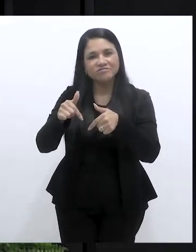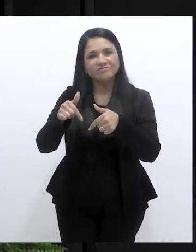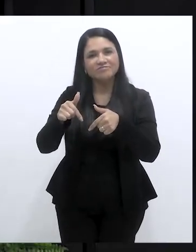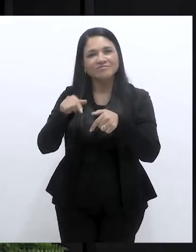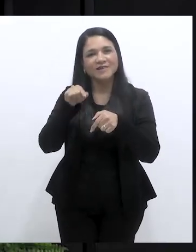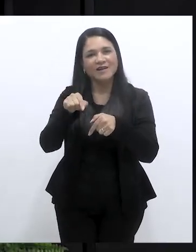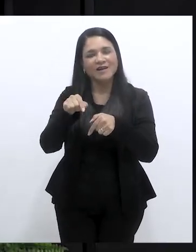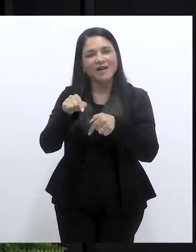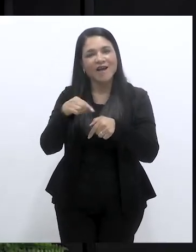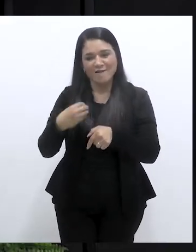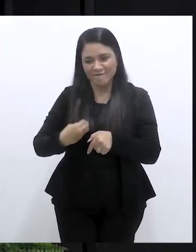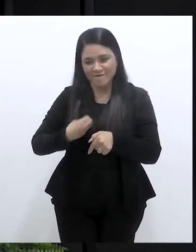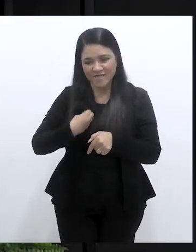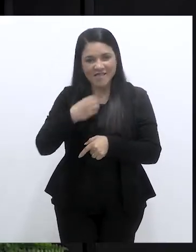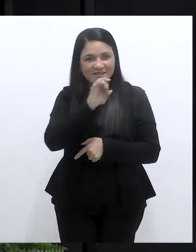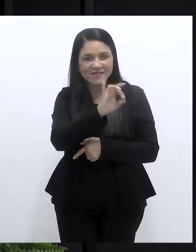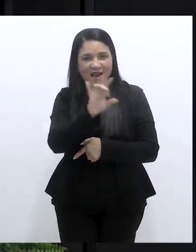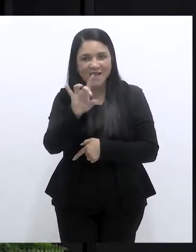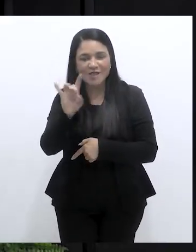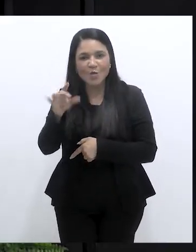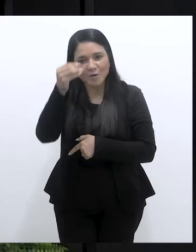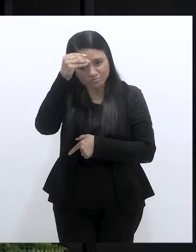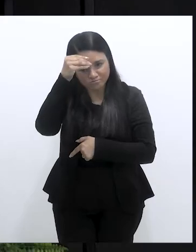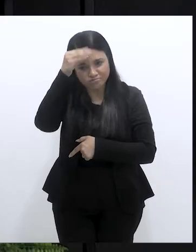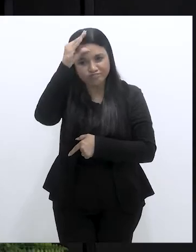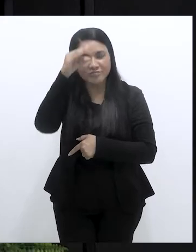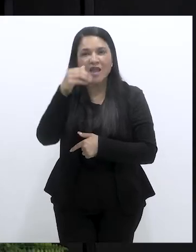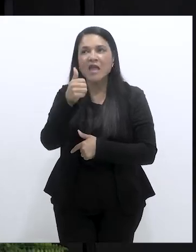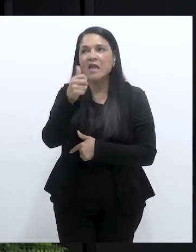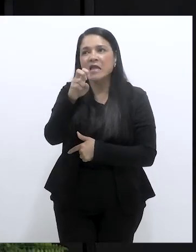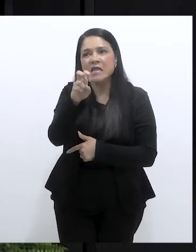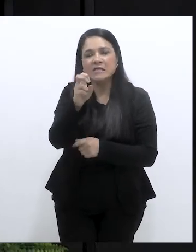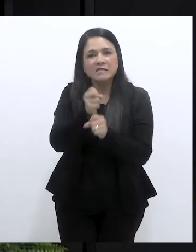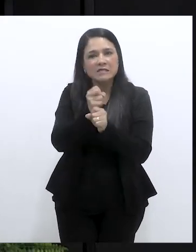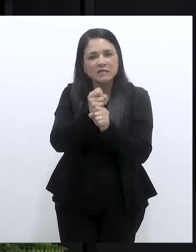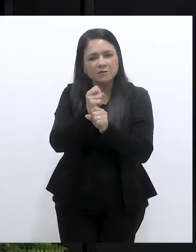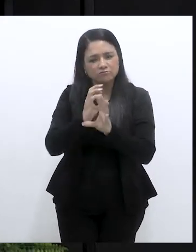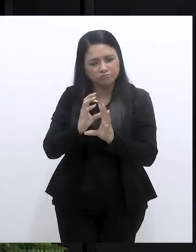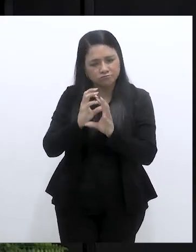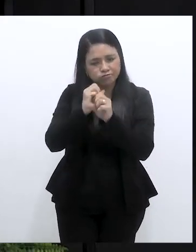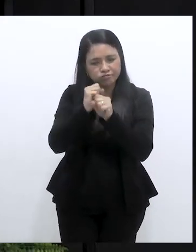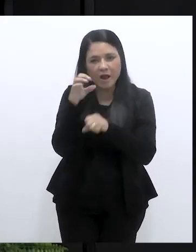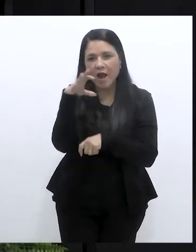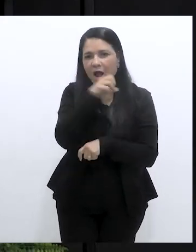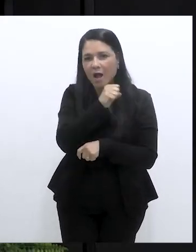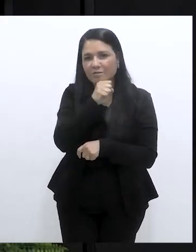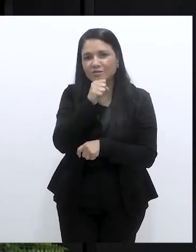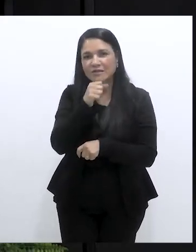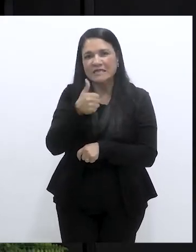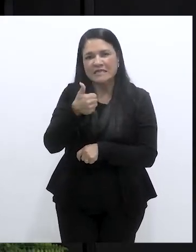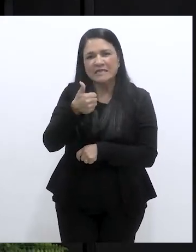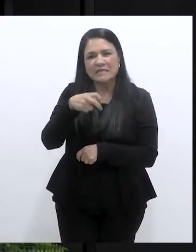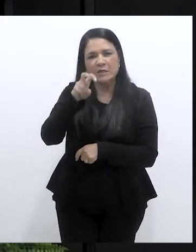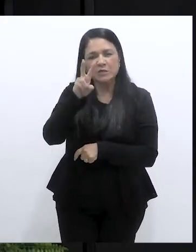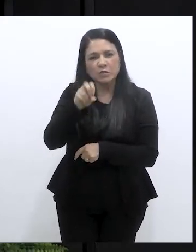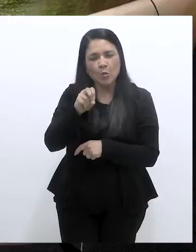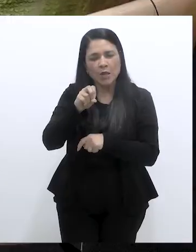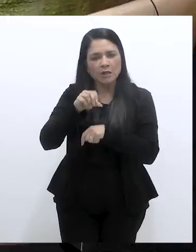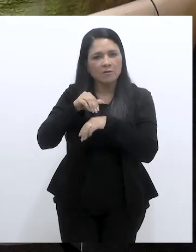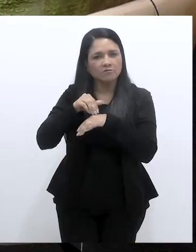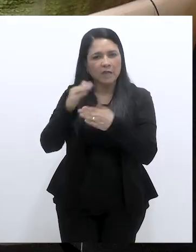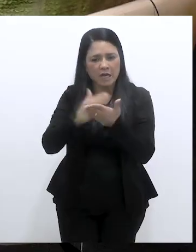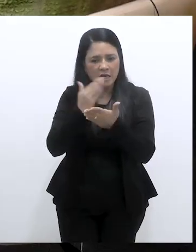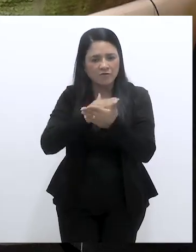iniciativa enriqueceu a vida de cada uma de vocês. Porque imagina, em 15 anos, fazendo uma conta rápida aqui, foram mais de